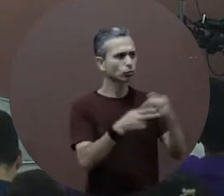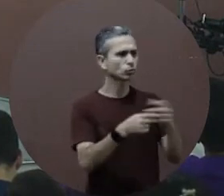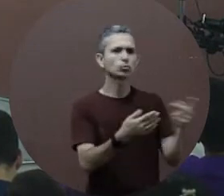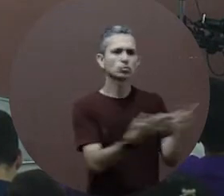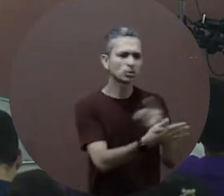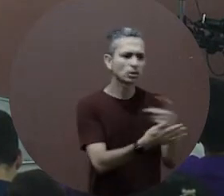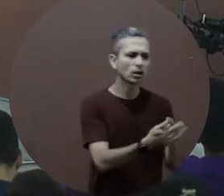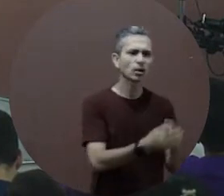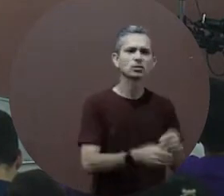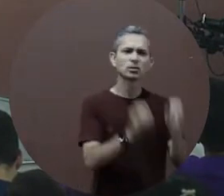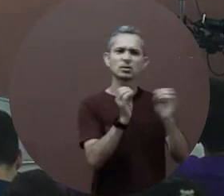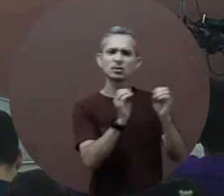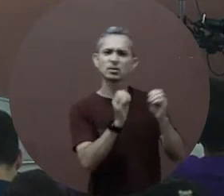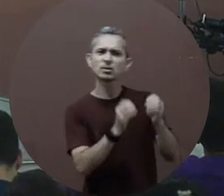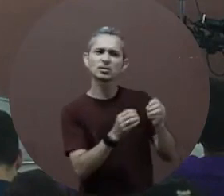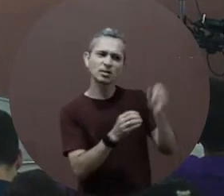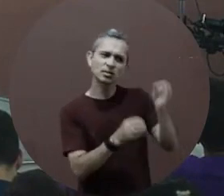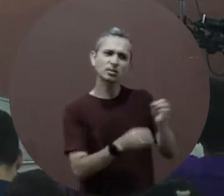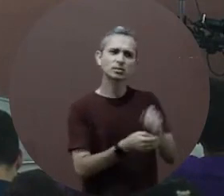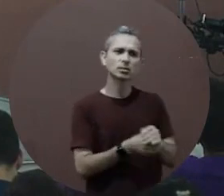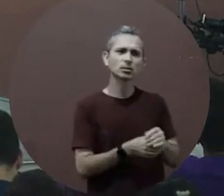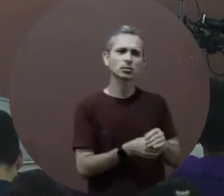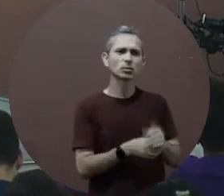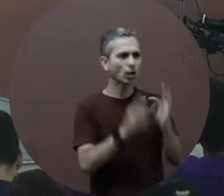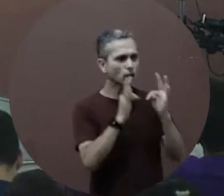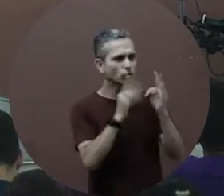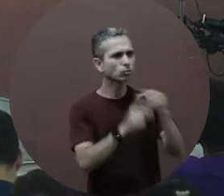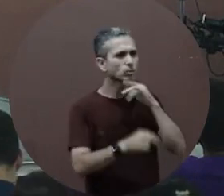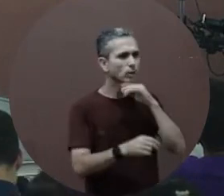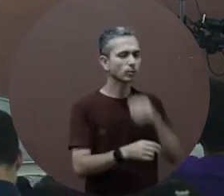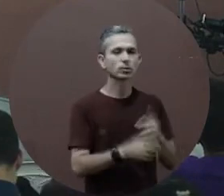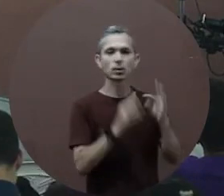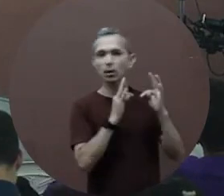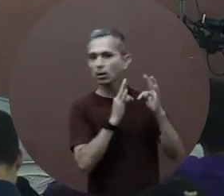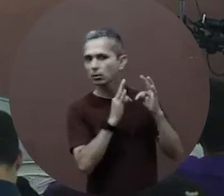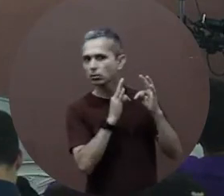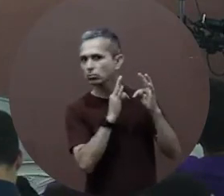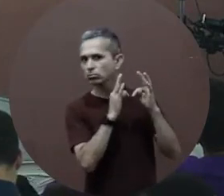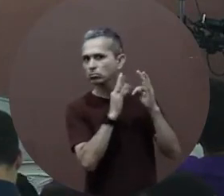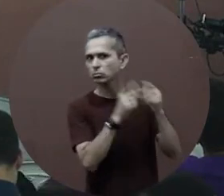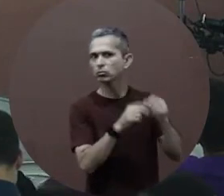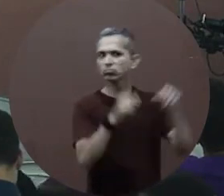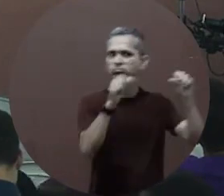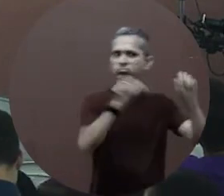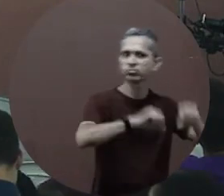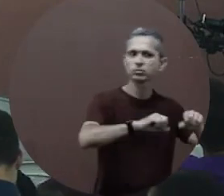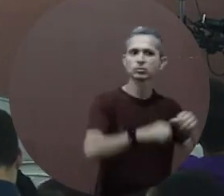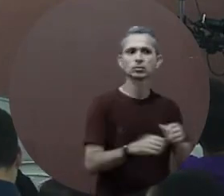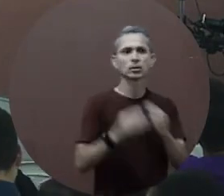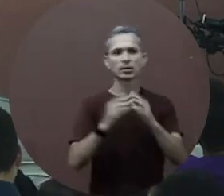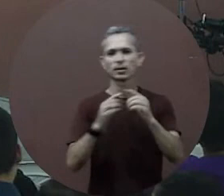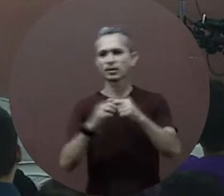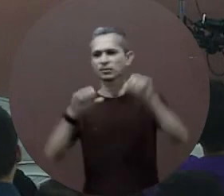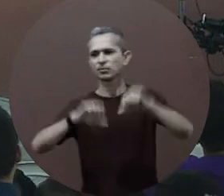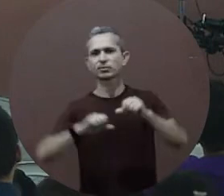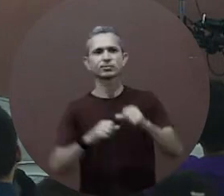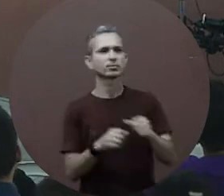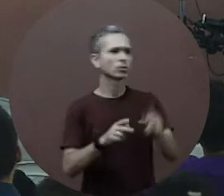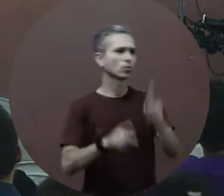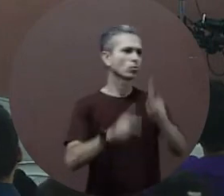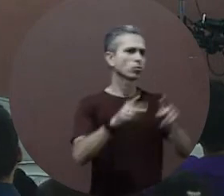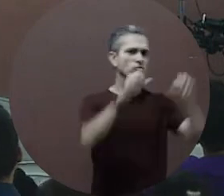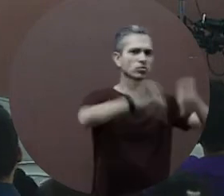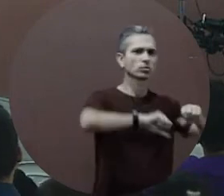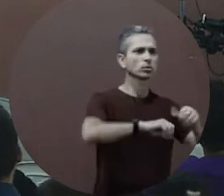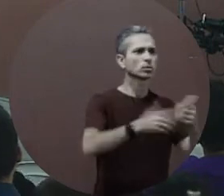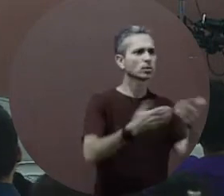está certo, tudo está ruim, tudo não presta, a igreja não presta, o povo não presta. Não é a crítica